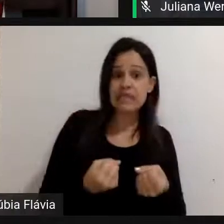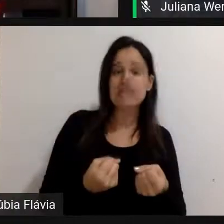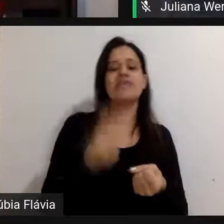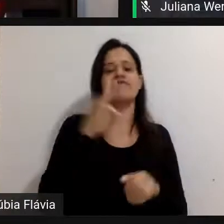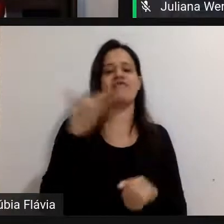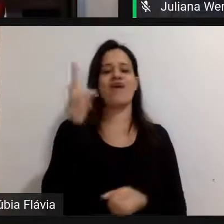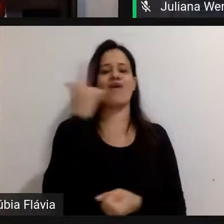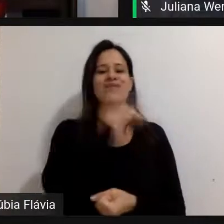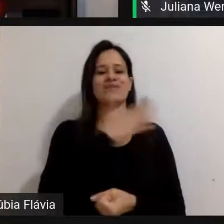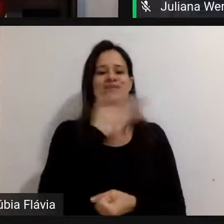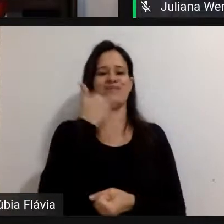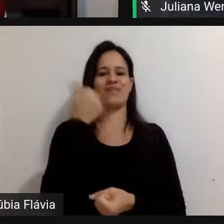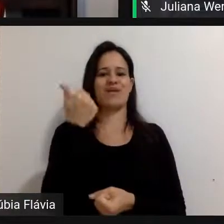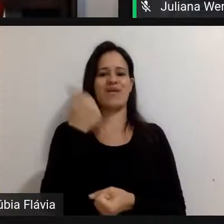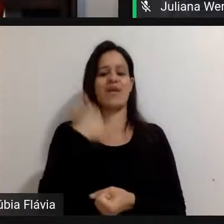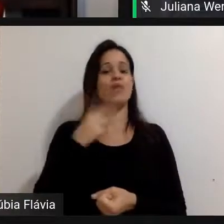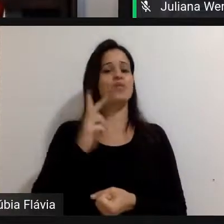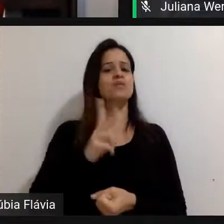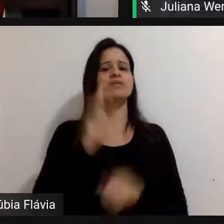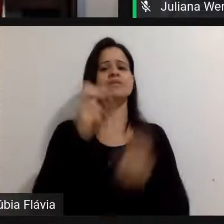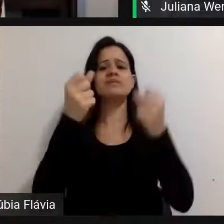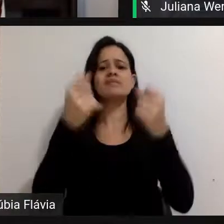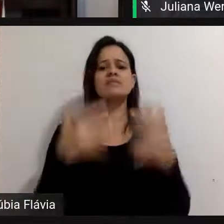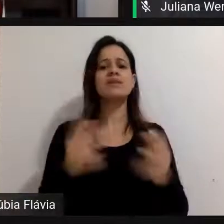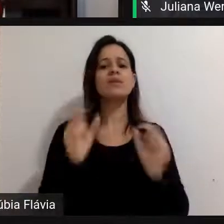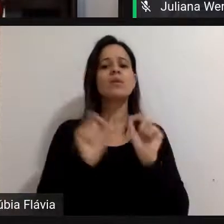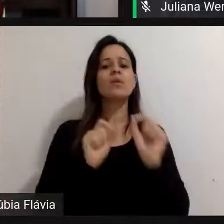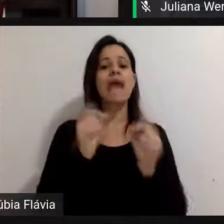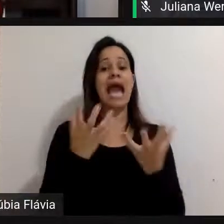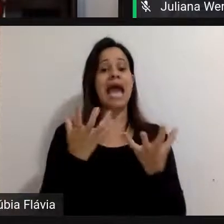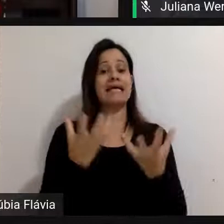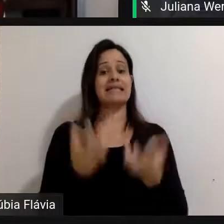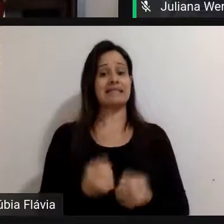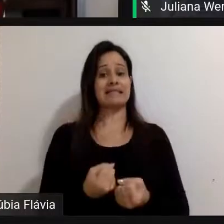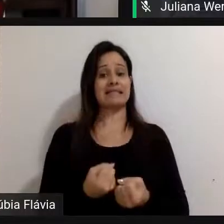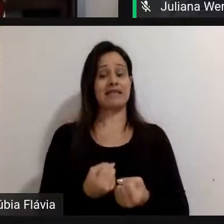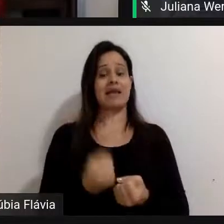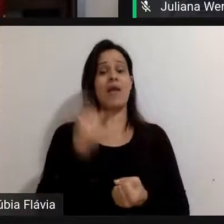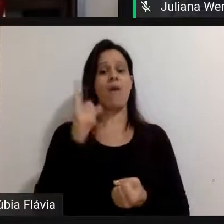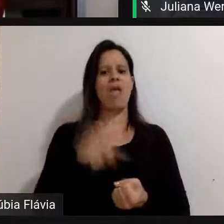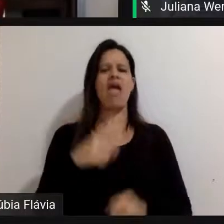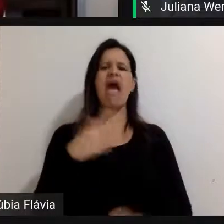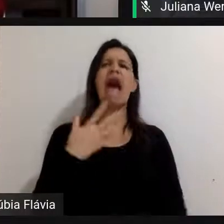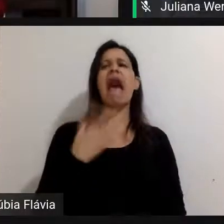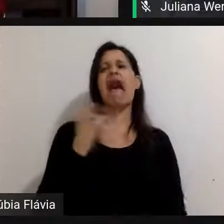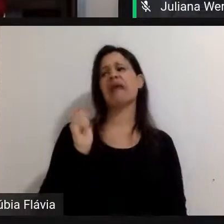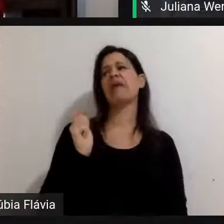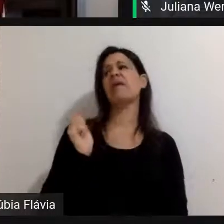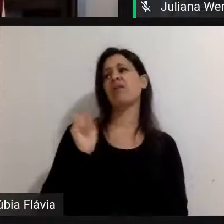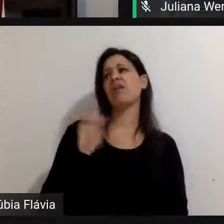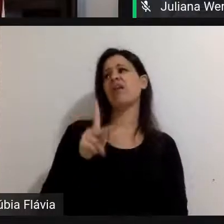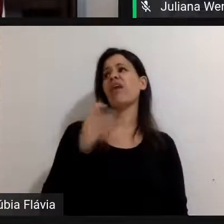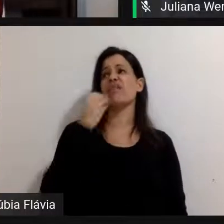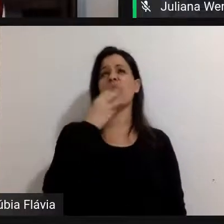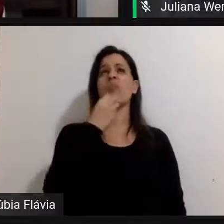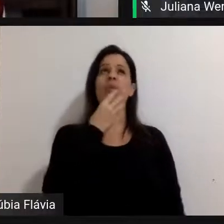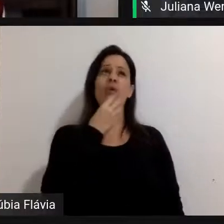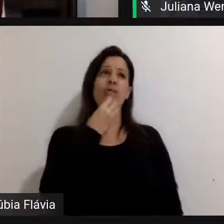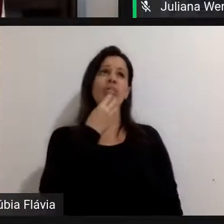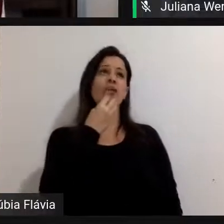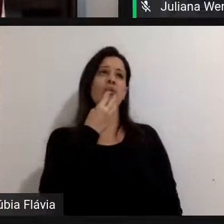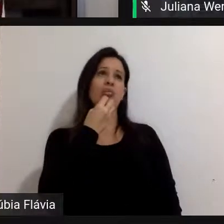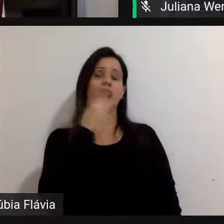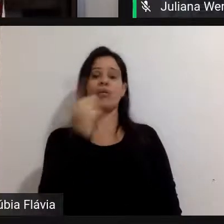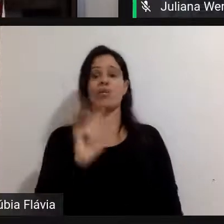melhor. Eu sempre falo que aceitação não é conformismo. Aceitação é entender, ok, eu sou assim,